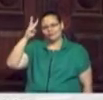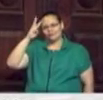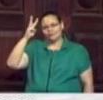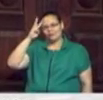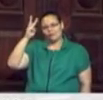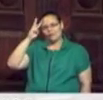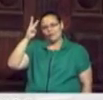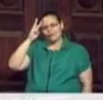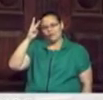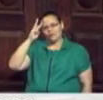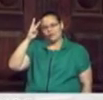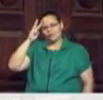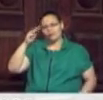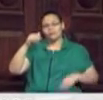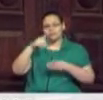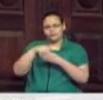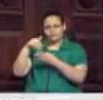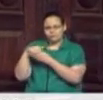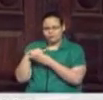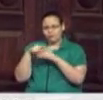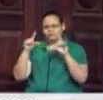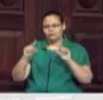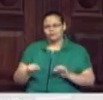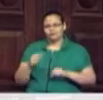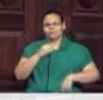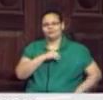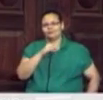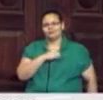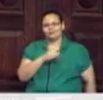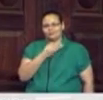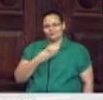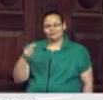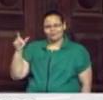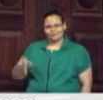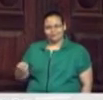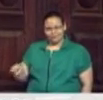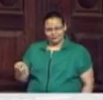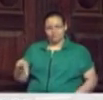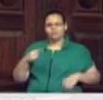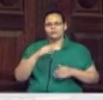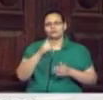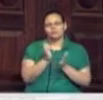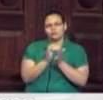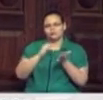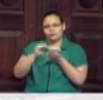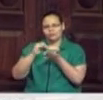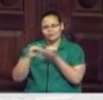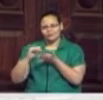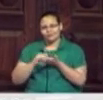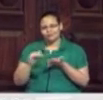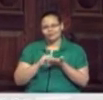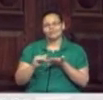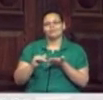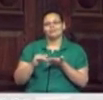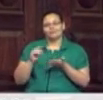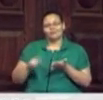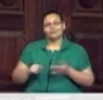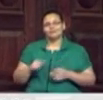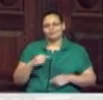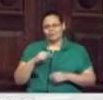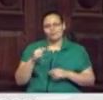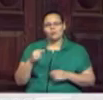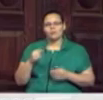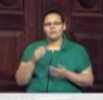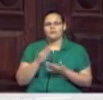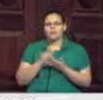terça-feira, quando votou a diminuição do salário do governador e dos secretários, e a bancada governista